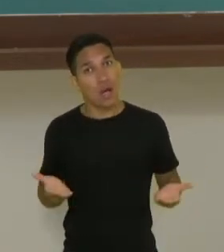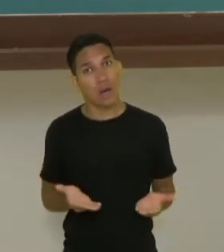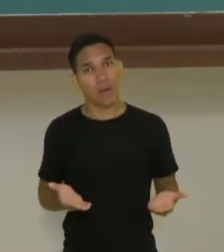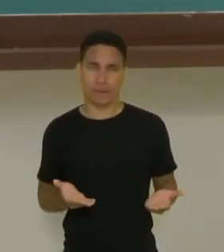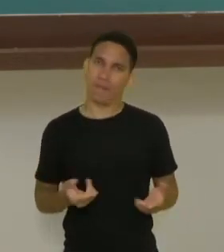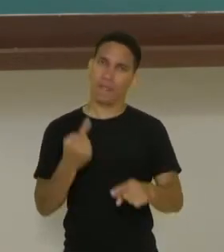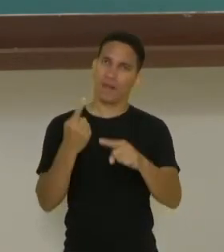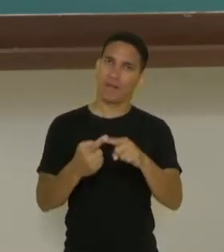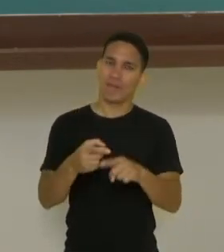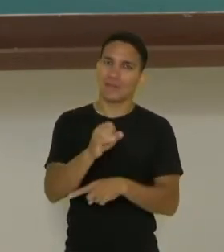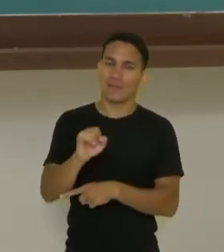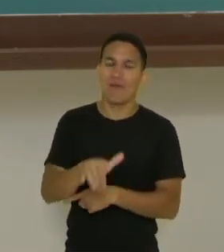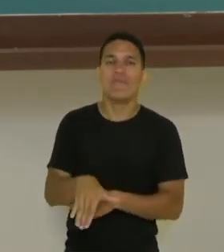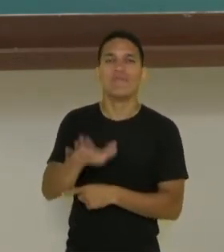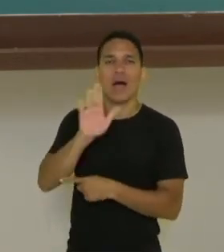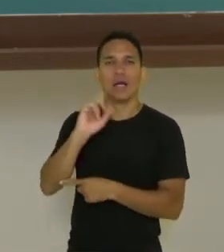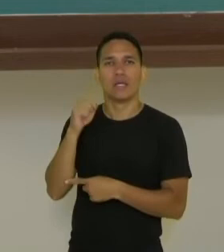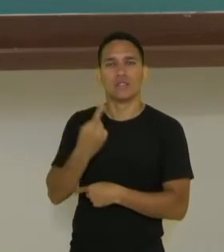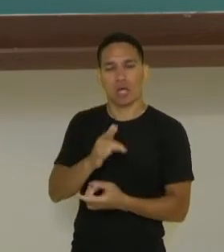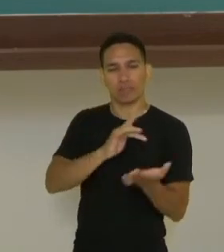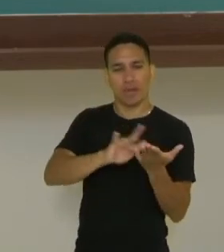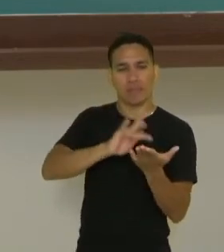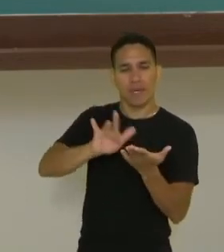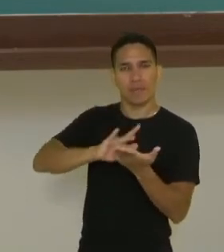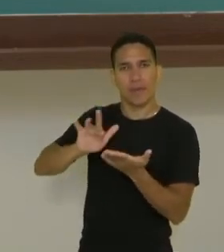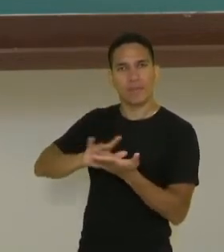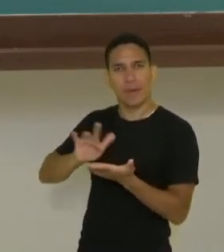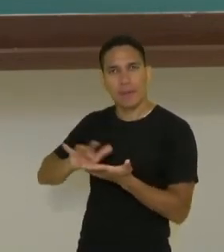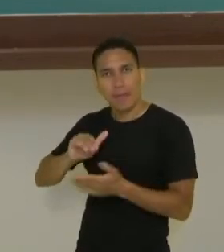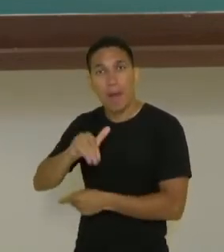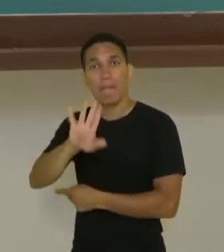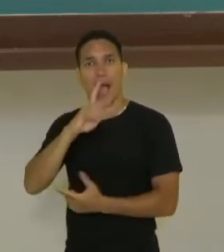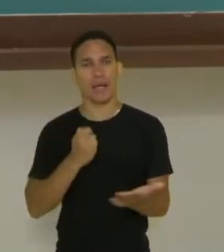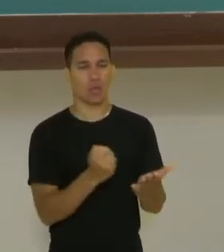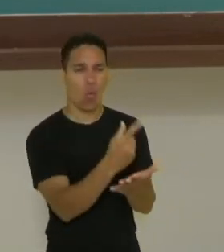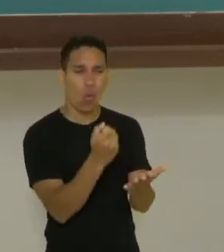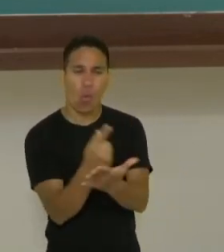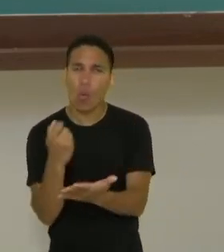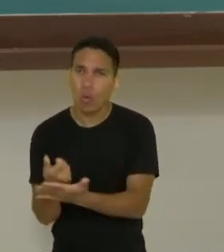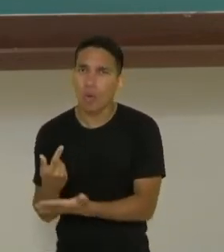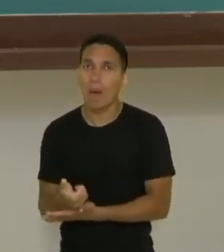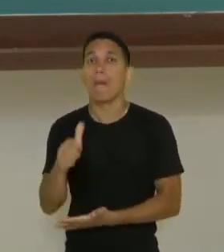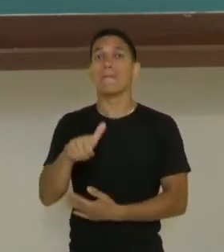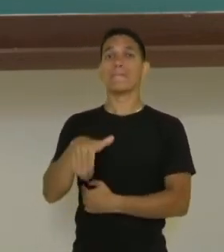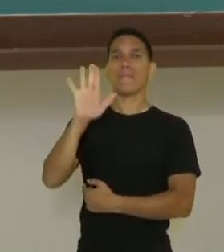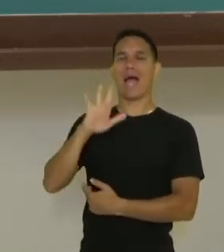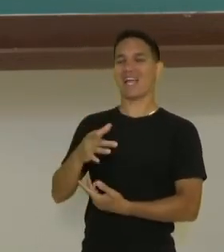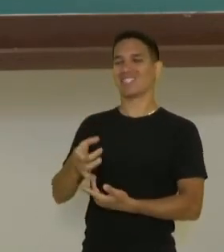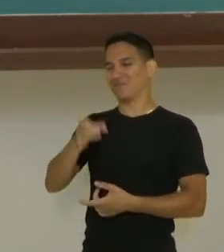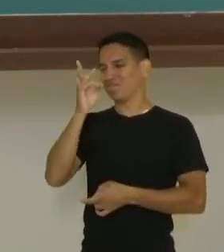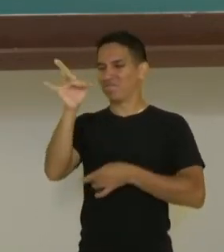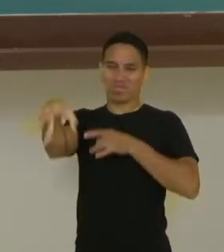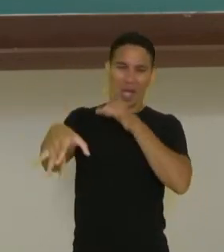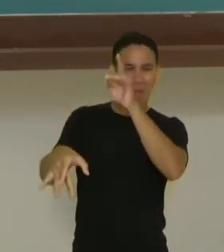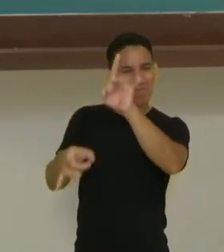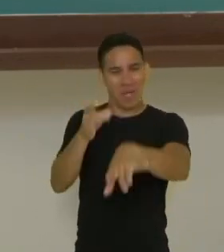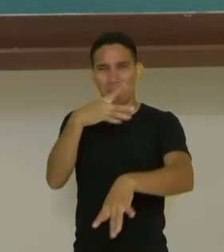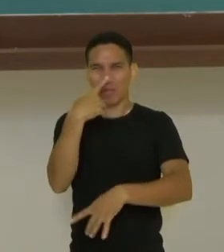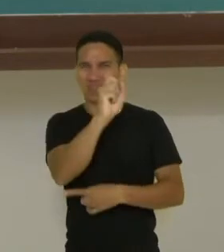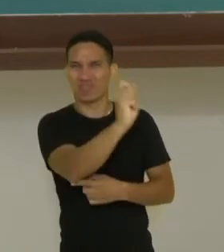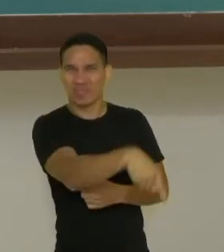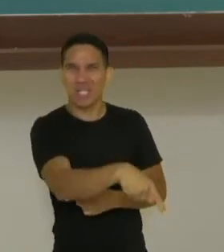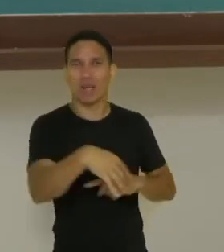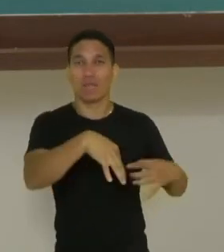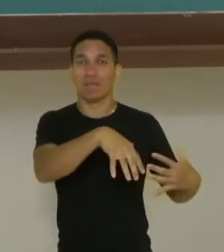quanto mais nós consumirmos, mais nós comprarmos, mais a gente jogar lixo no meio ambiente, isso vai impactar